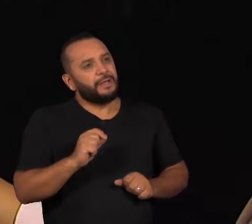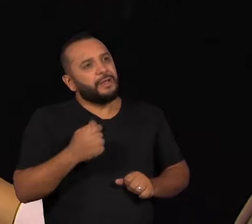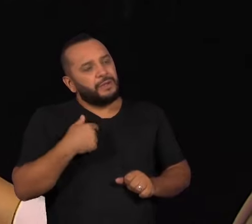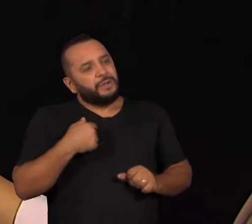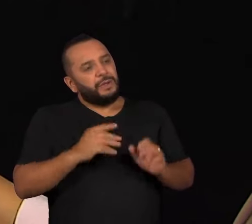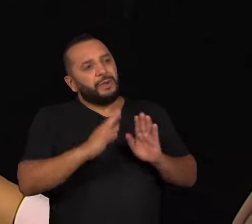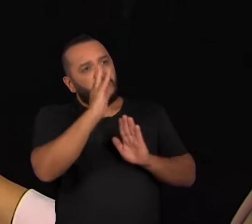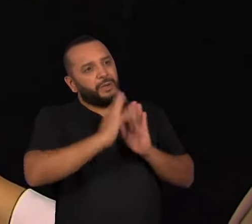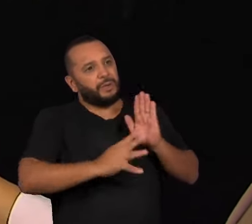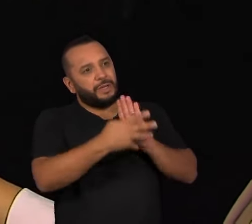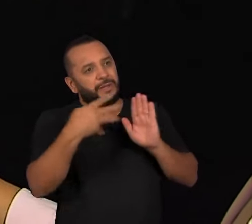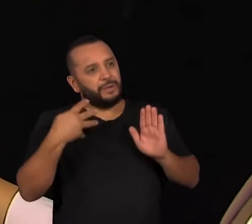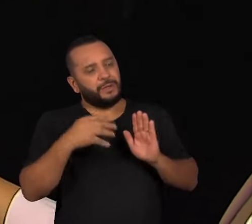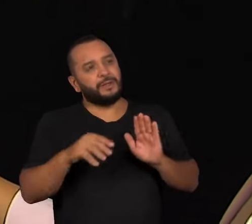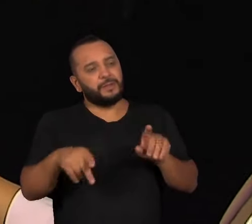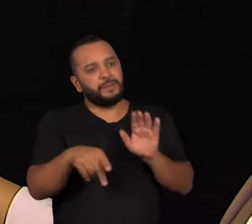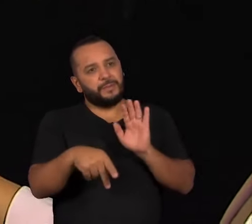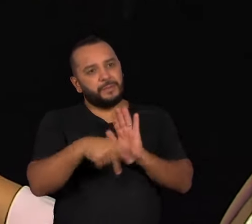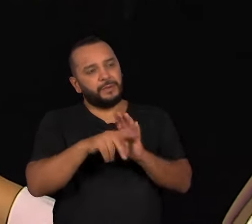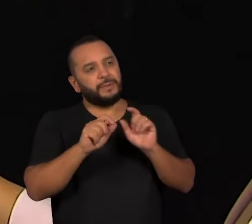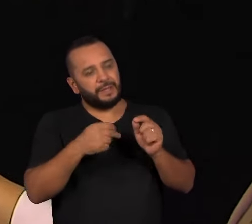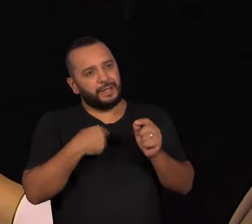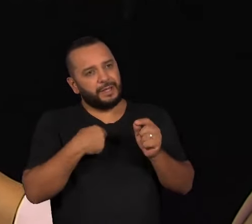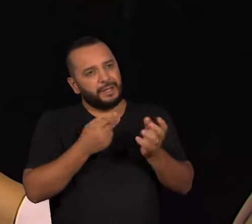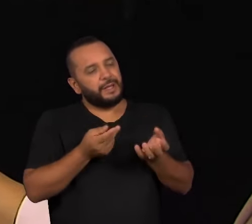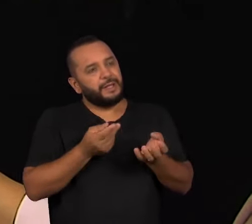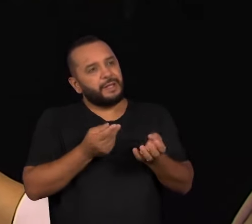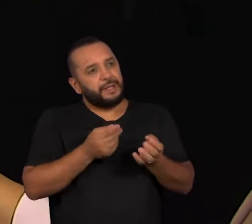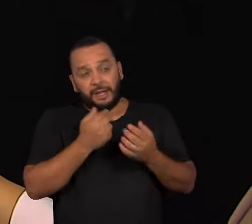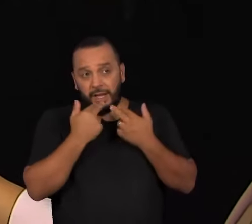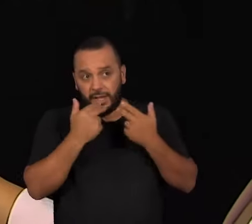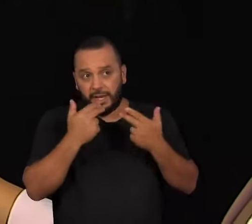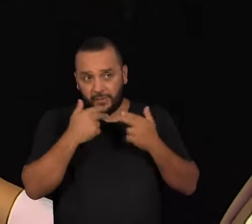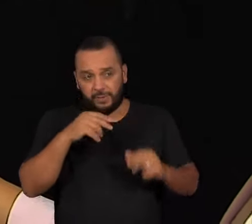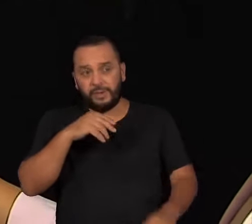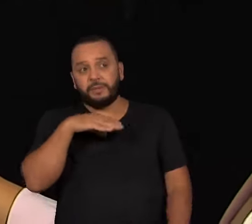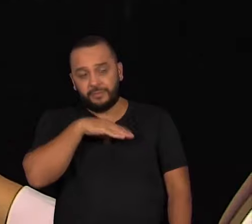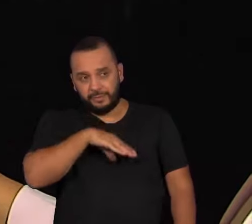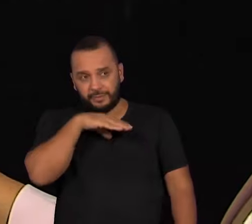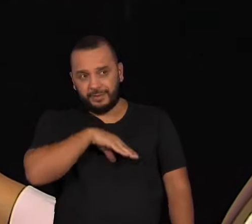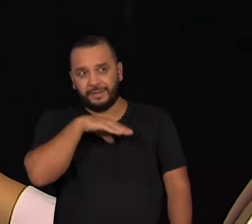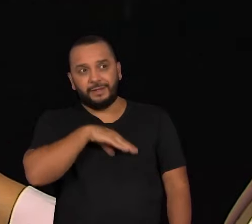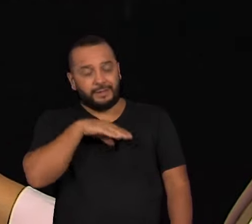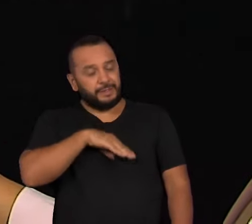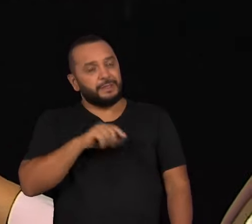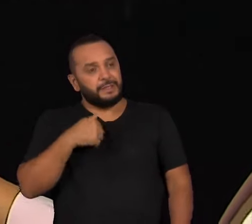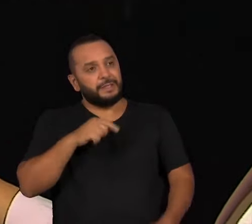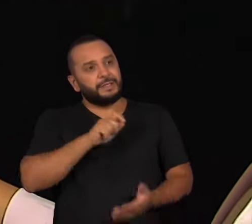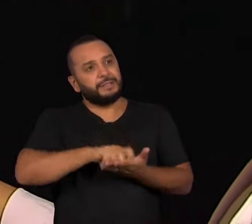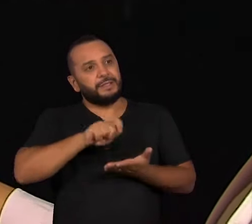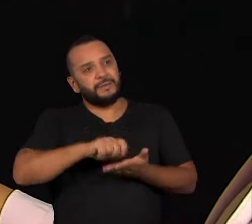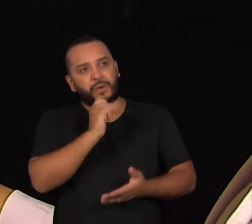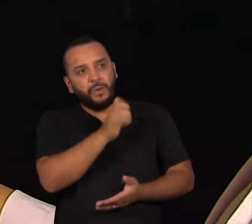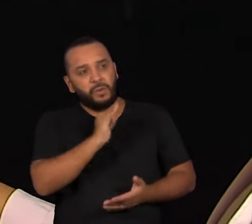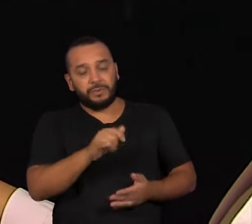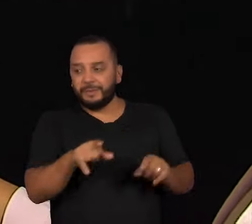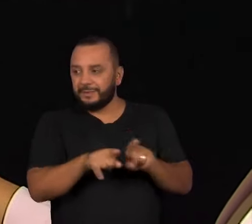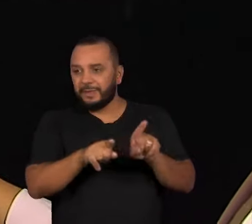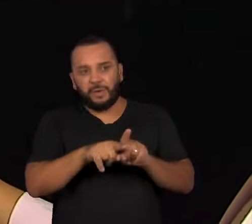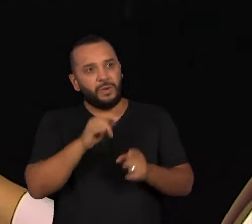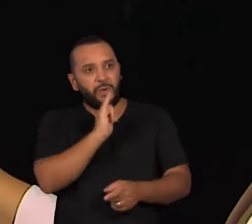escrever contos, mas aí a gente expandiu a ideia, a partir de uma ideia deles mesmo, de escrever contos de terror,